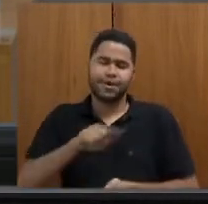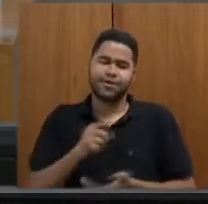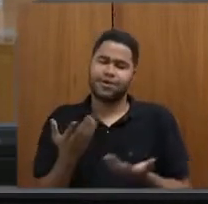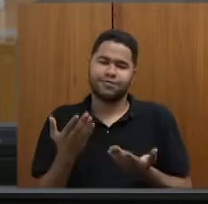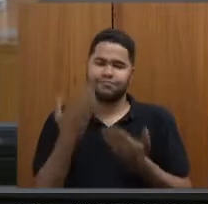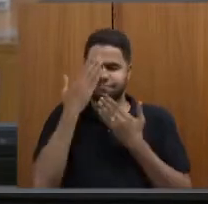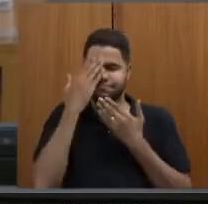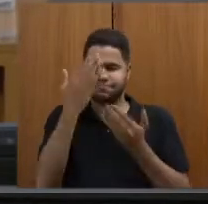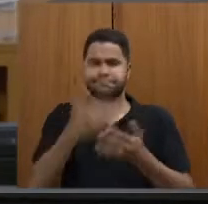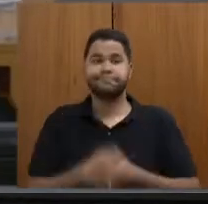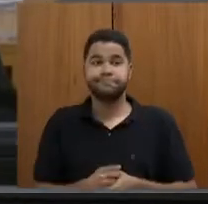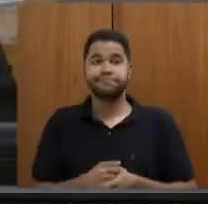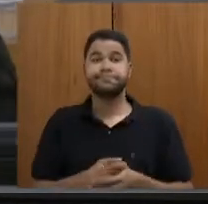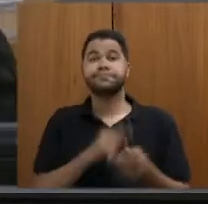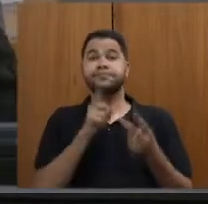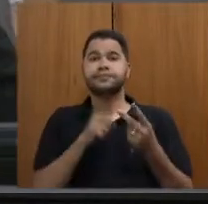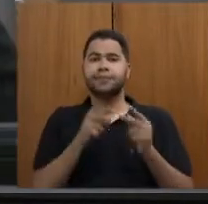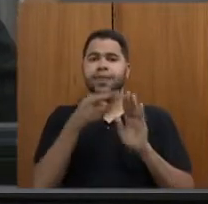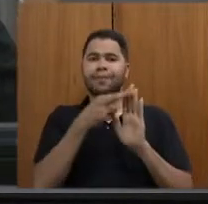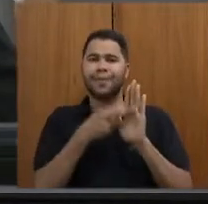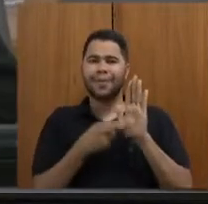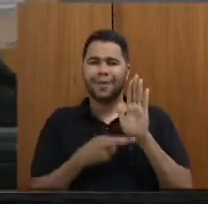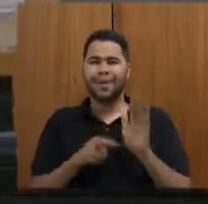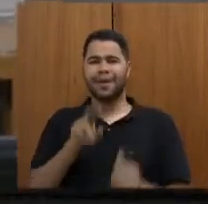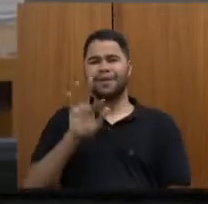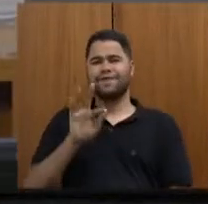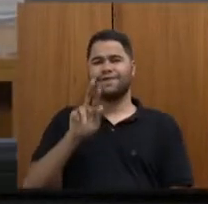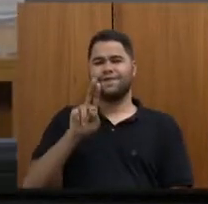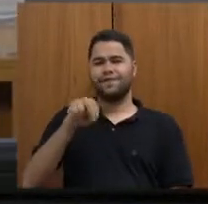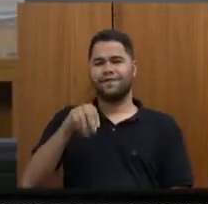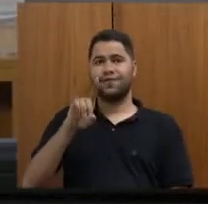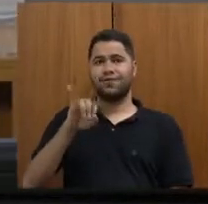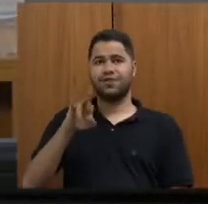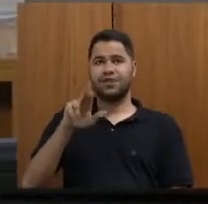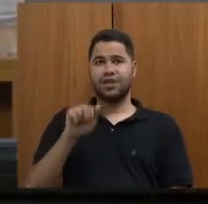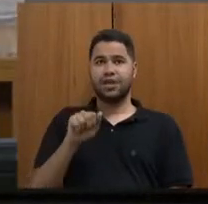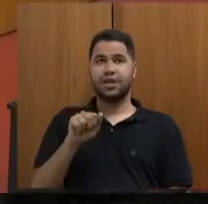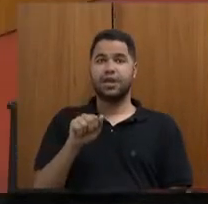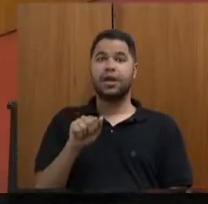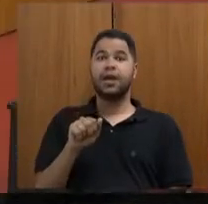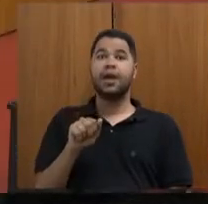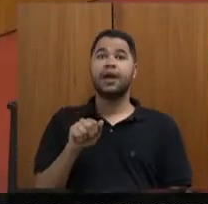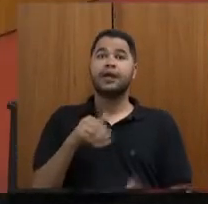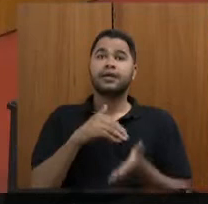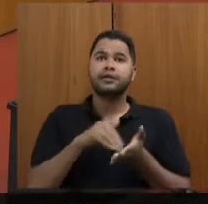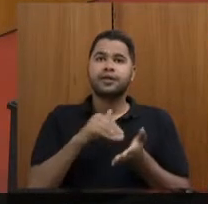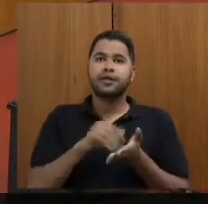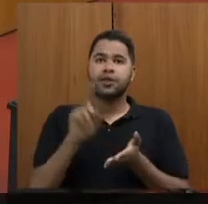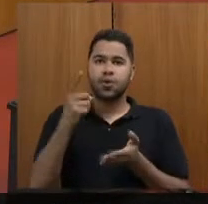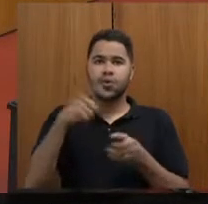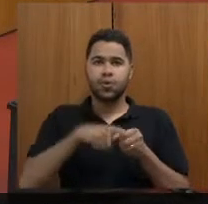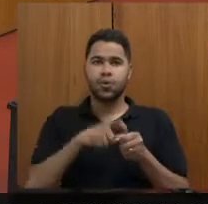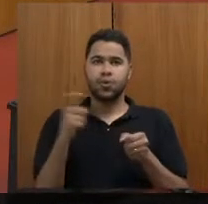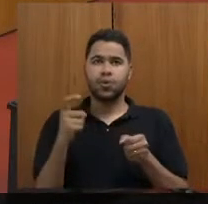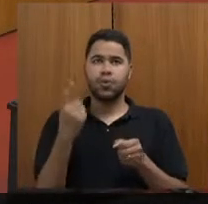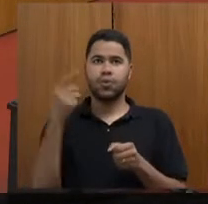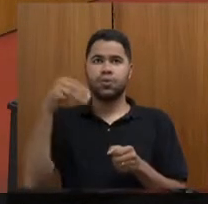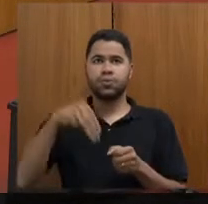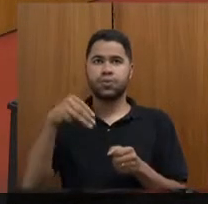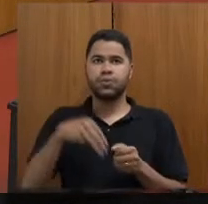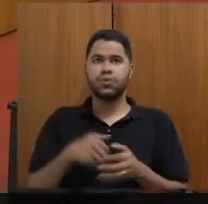caro. Quanto à regularização fundiária... Secretária, um momento, por favor. Eu vou pedir aqui a suspensão da reunião por alguns